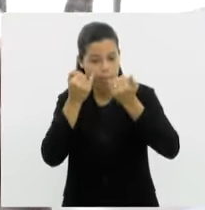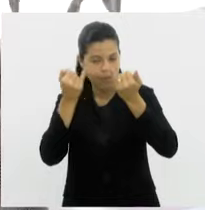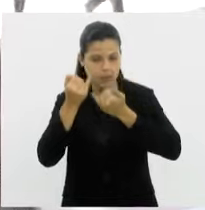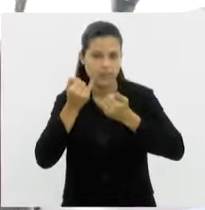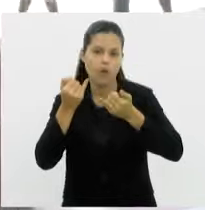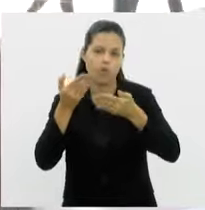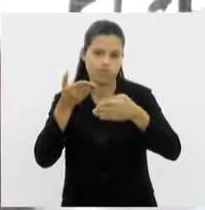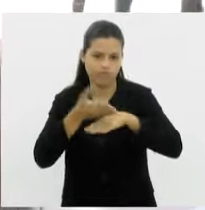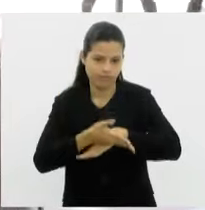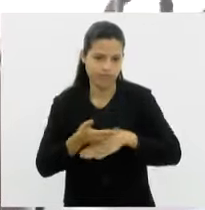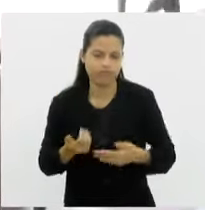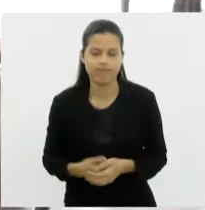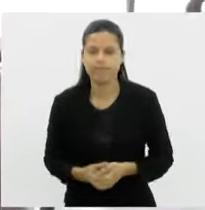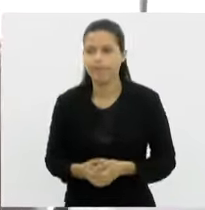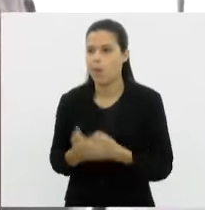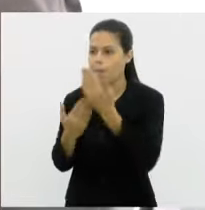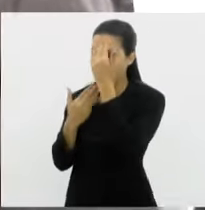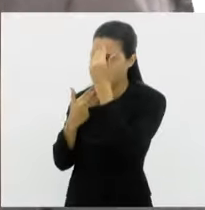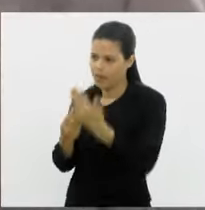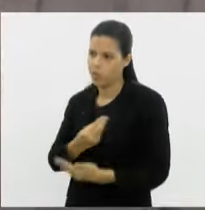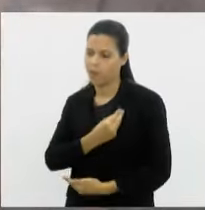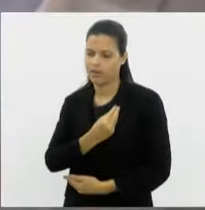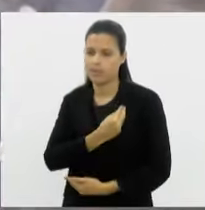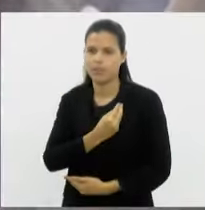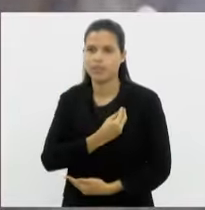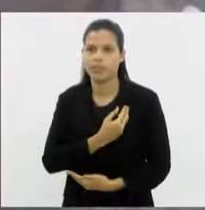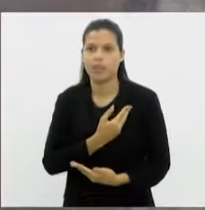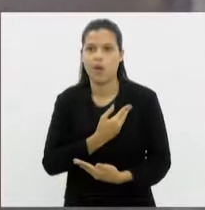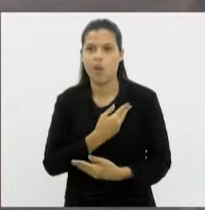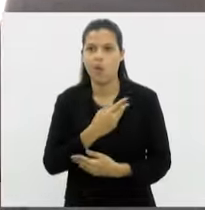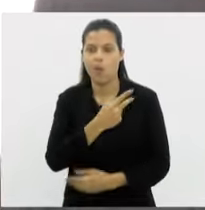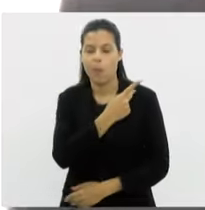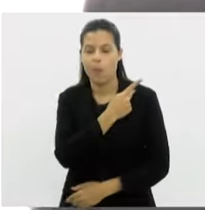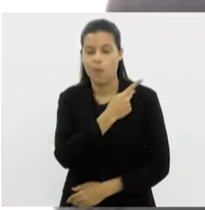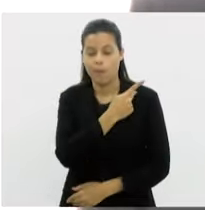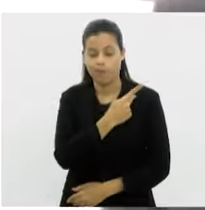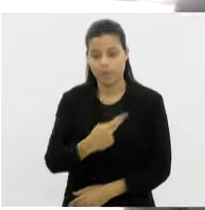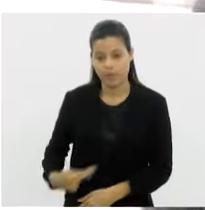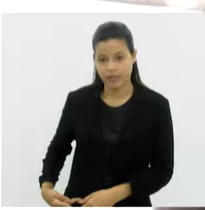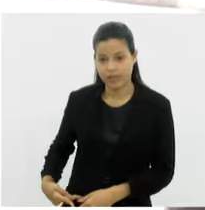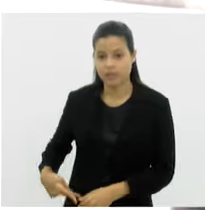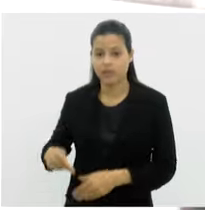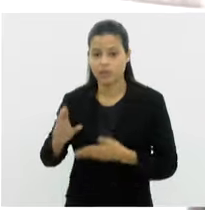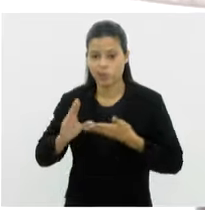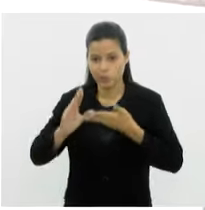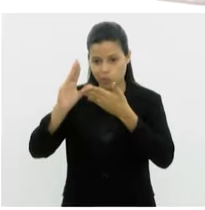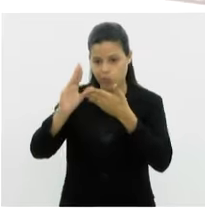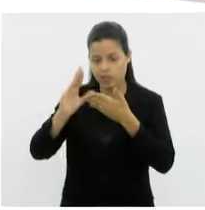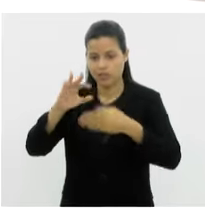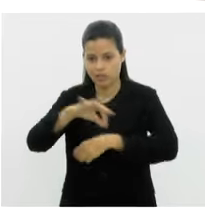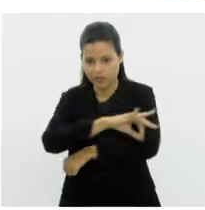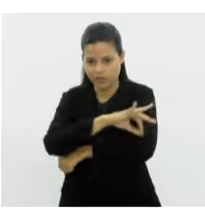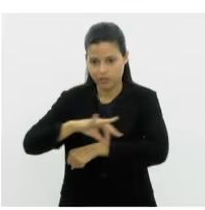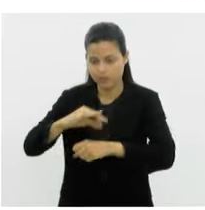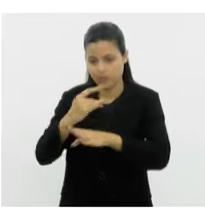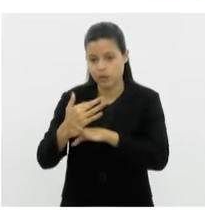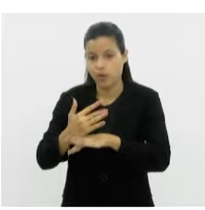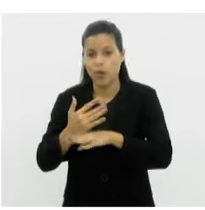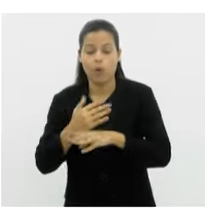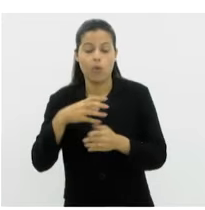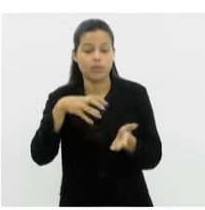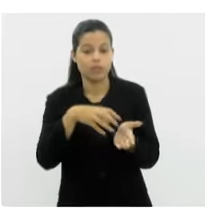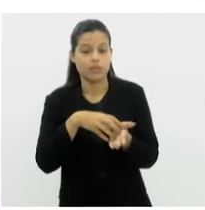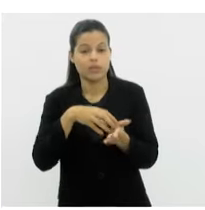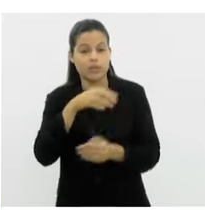acessos. Obrigado pela participação, Sidney. Presidente do Conselho de Arquitetura e Urbanismo do Rio de Janeiro, o Centro do Rio já passou por inúmeras